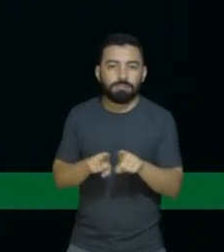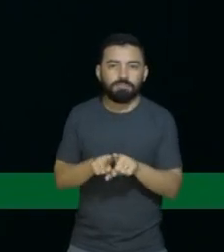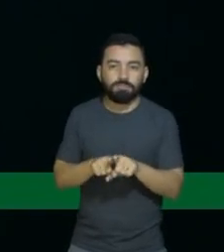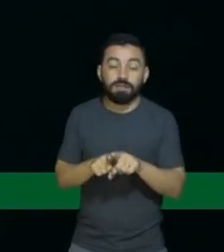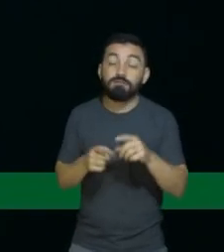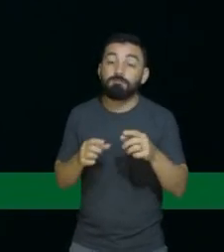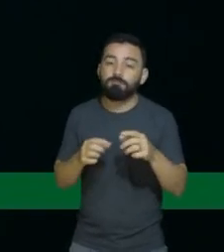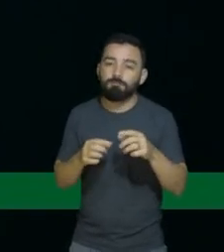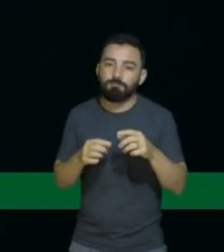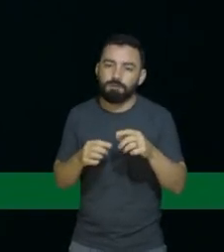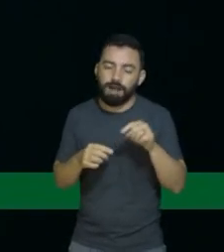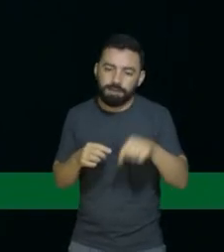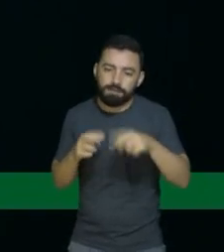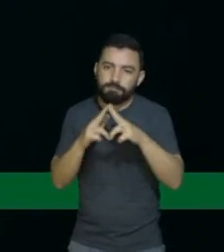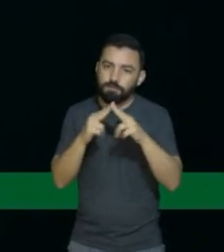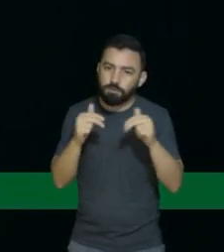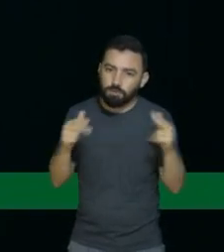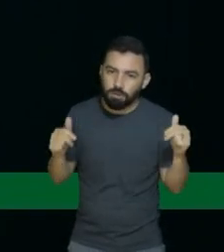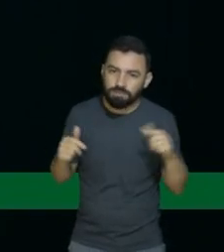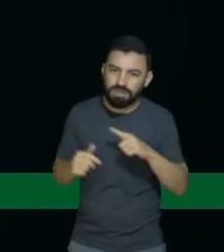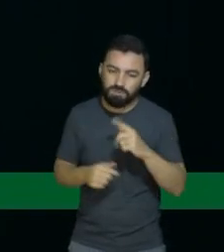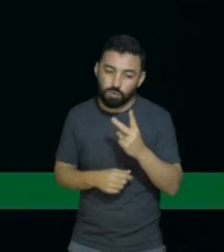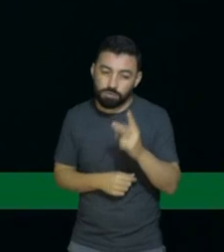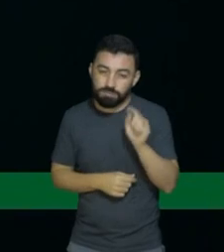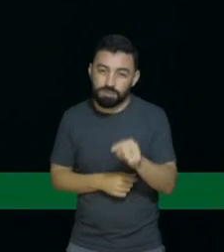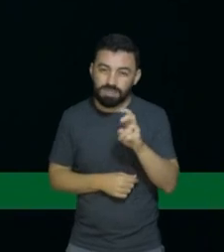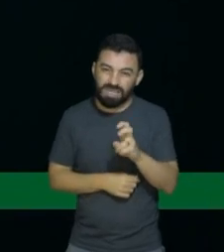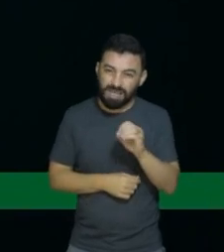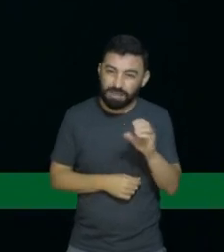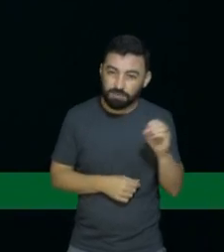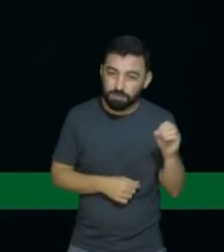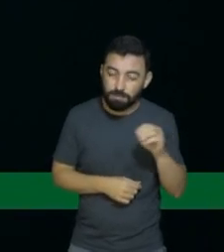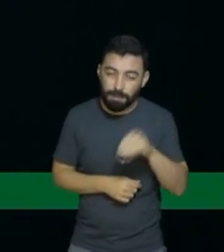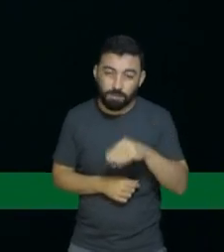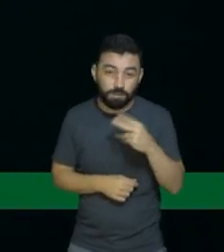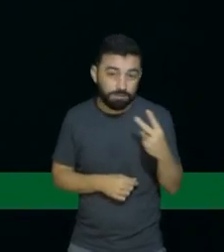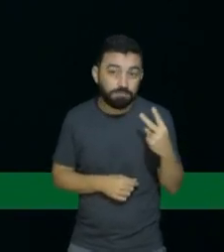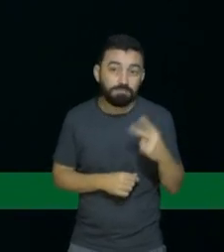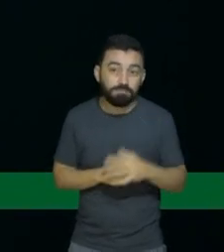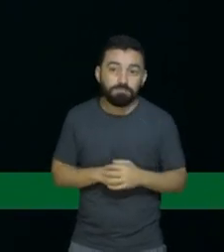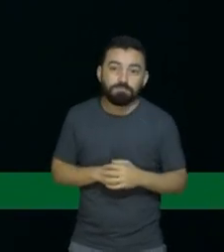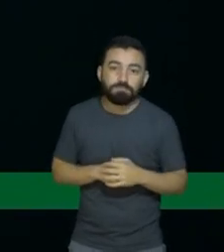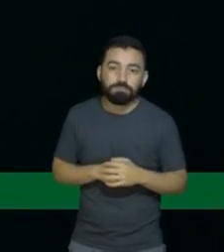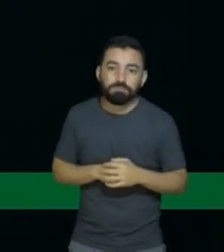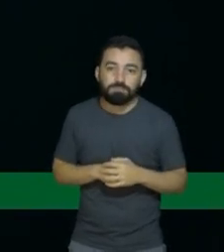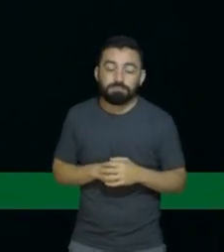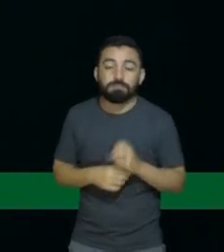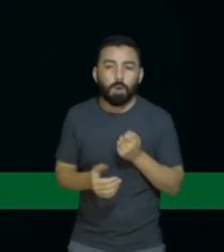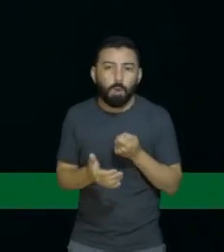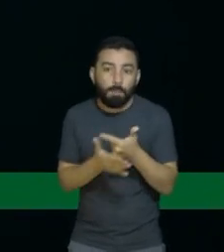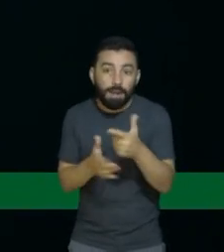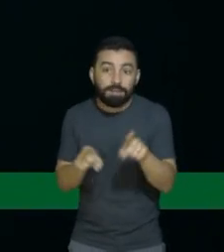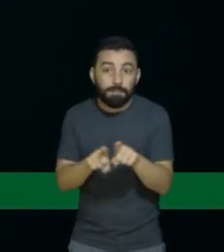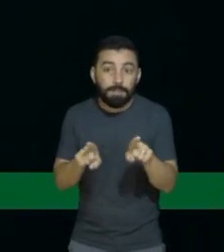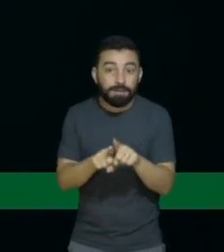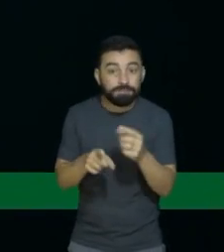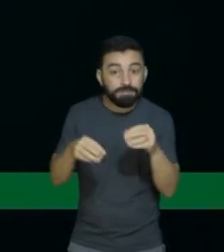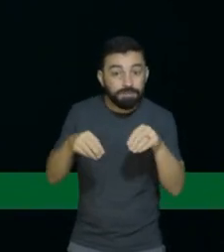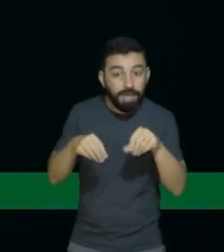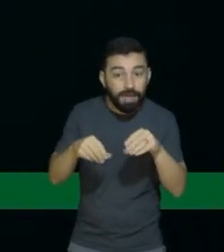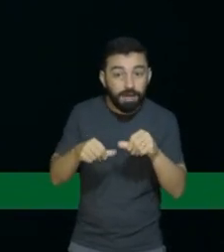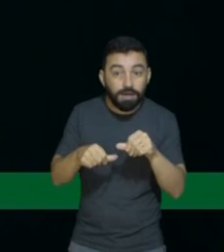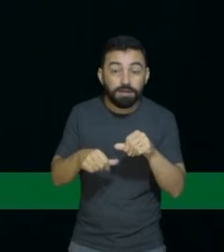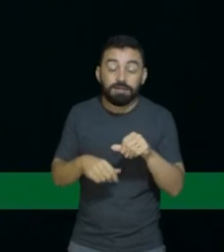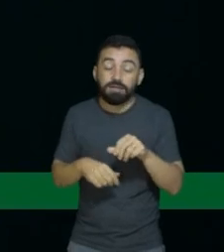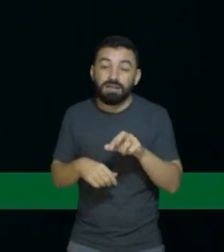Florianópolis com 2500 M qu numa parceria numa com o governo do estado aquisição de um terreno em Rio do Sul para construção de